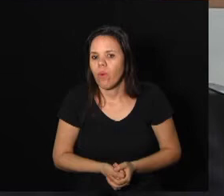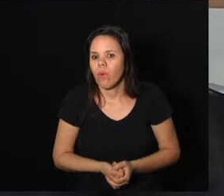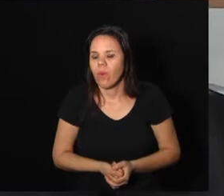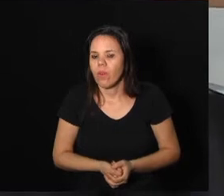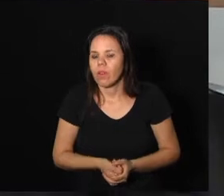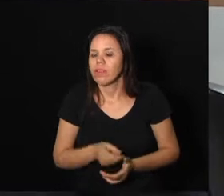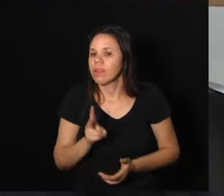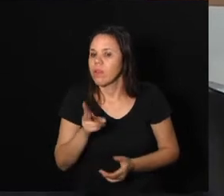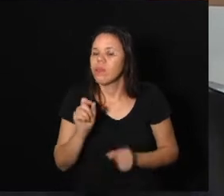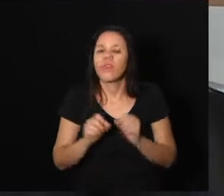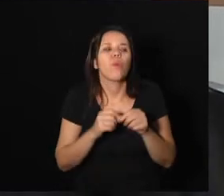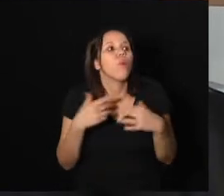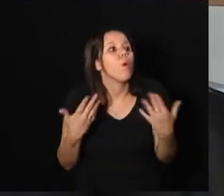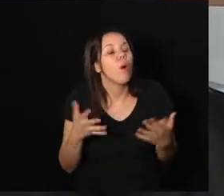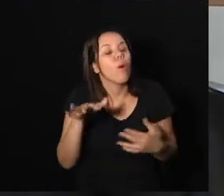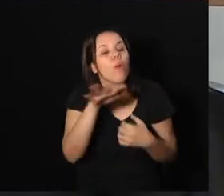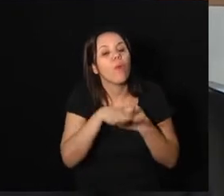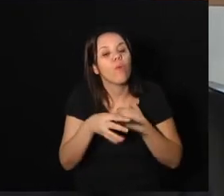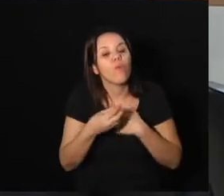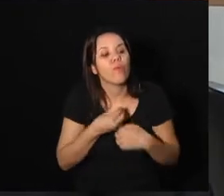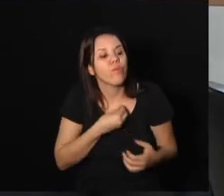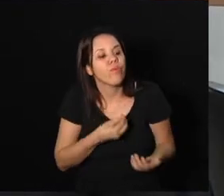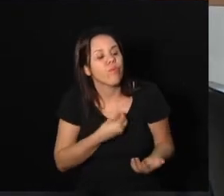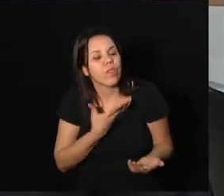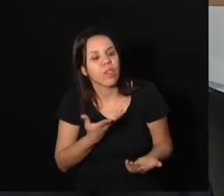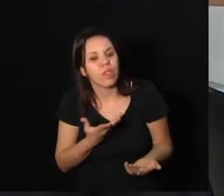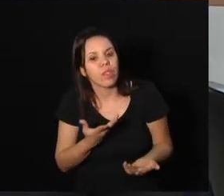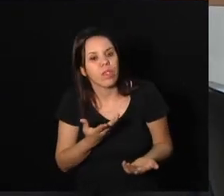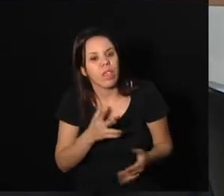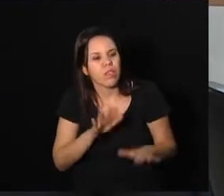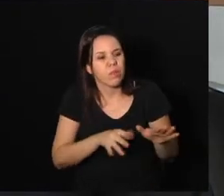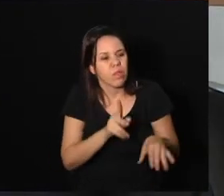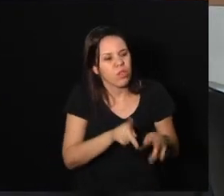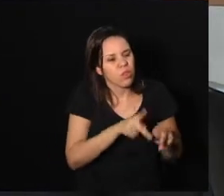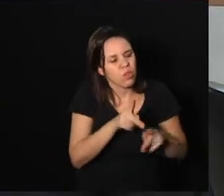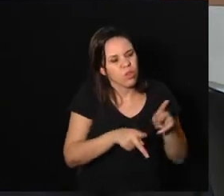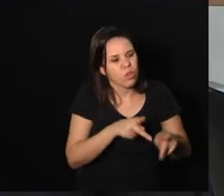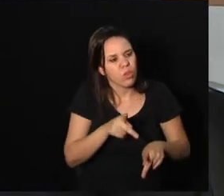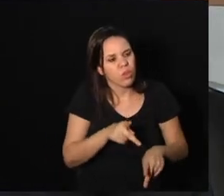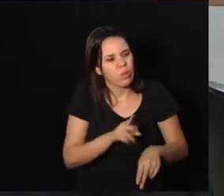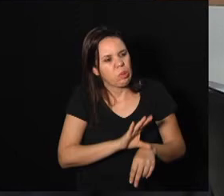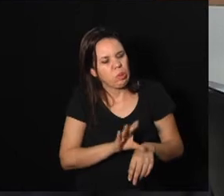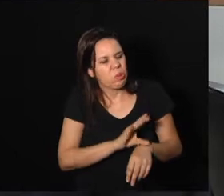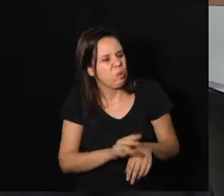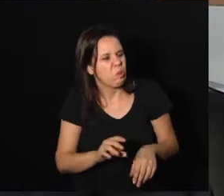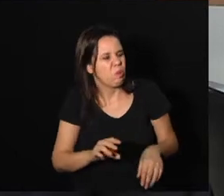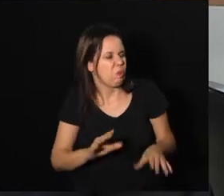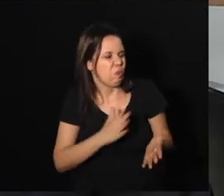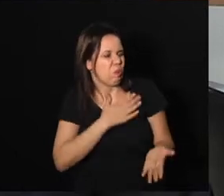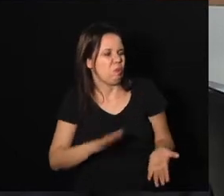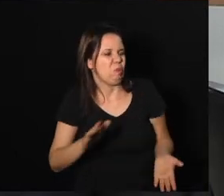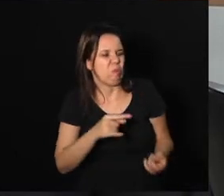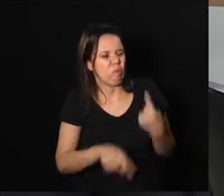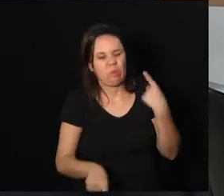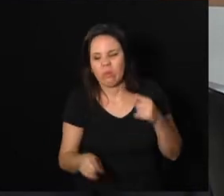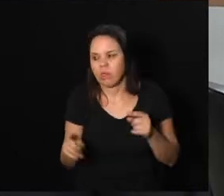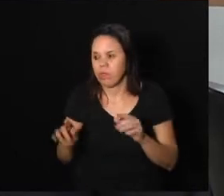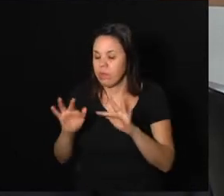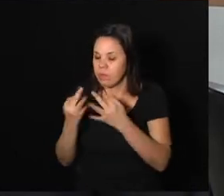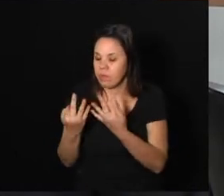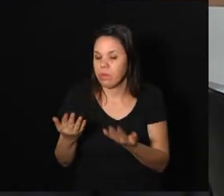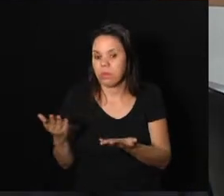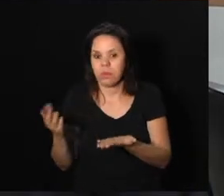sempre o contexto que ele vive. Que às vezes a pessoa está cursando, está odiando o curso, mas pela pressão dos pais, tudo que os pais investiram, até a